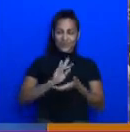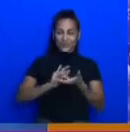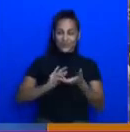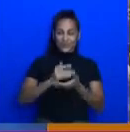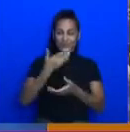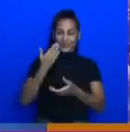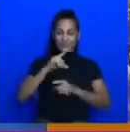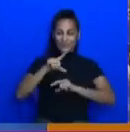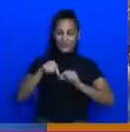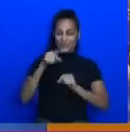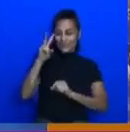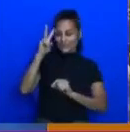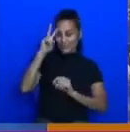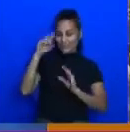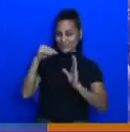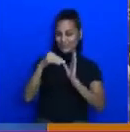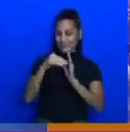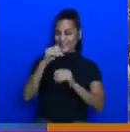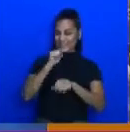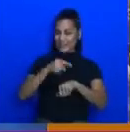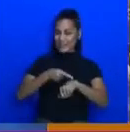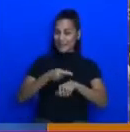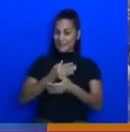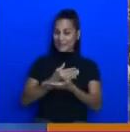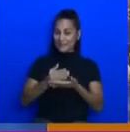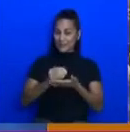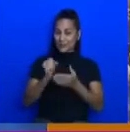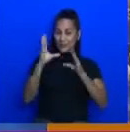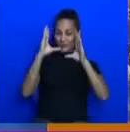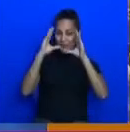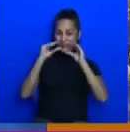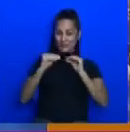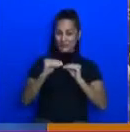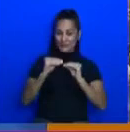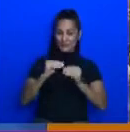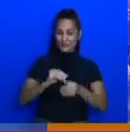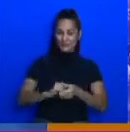Loto Fácil com sorteios de segunda a sábado a partir das 8 da noite.